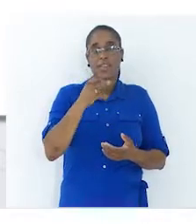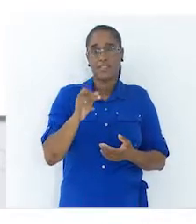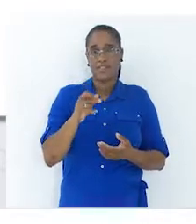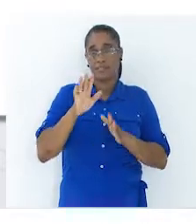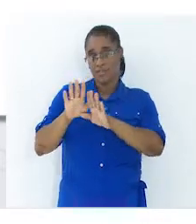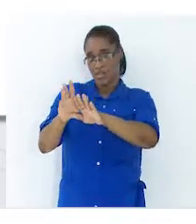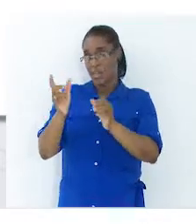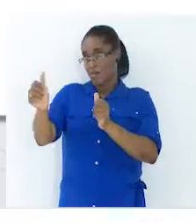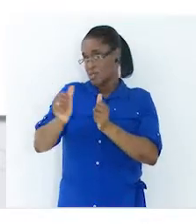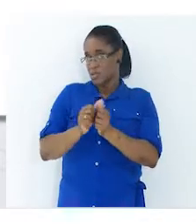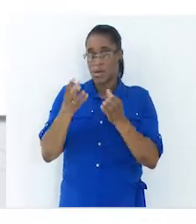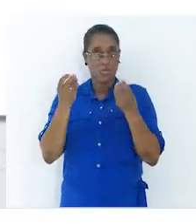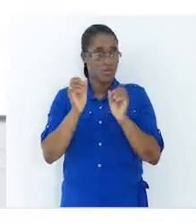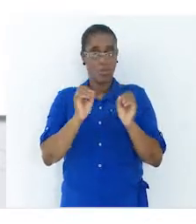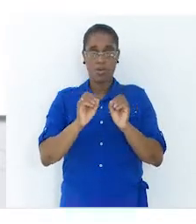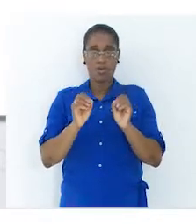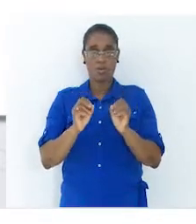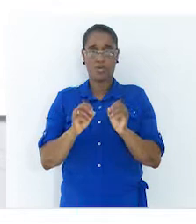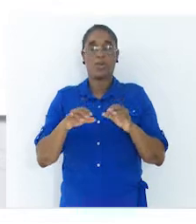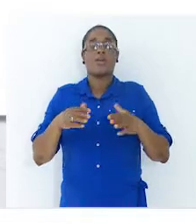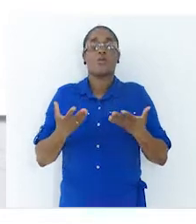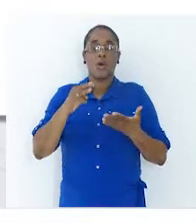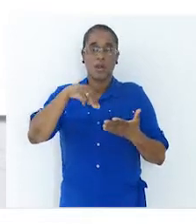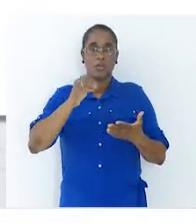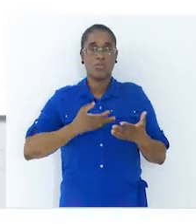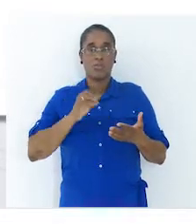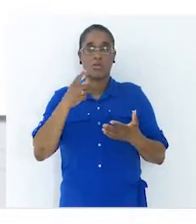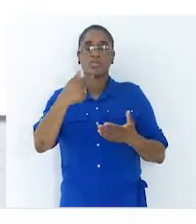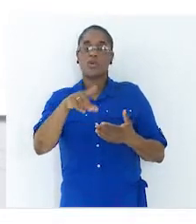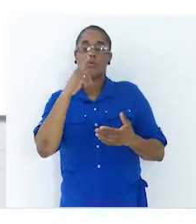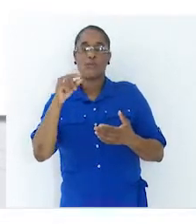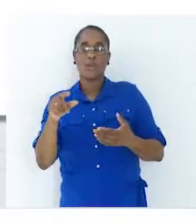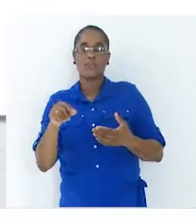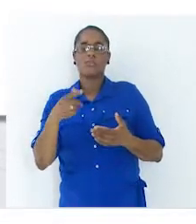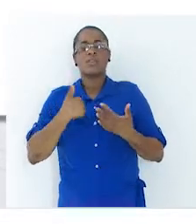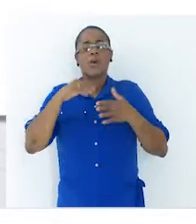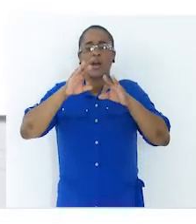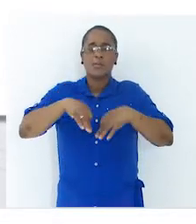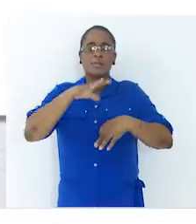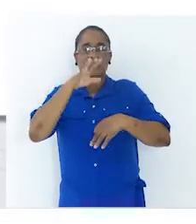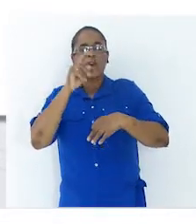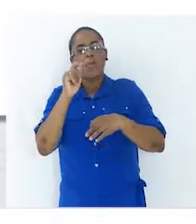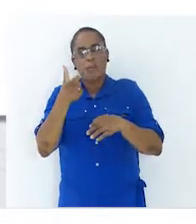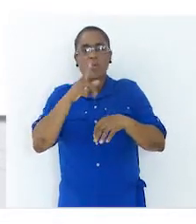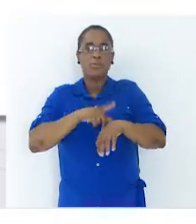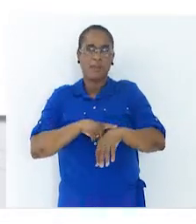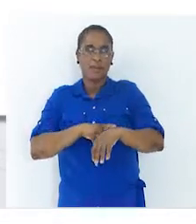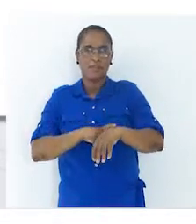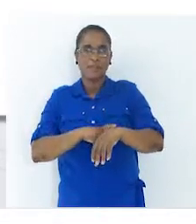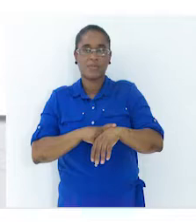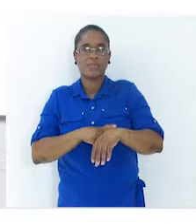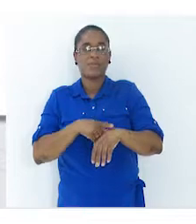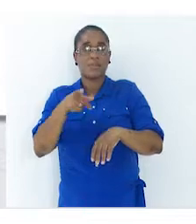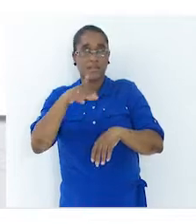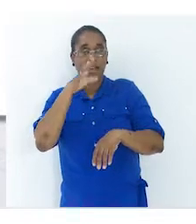Não aproximar muito. Em que modo estão os verbos? Acabei de dizer há pouco tempo. Diga lá.